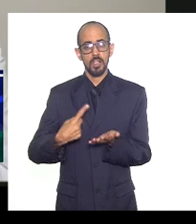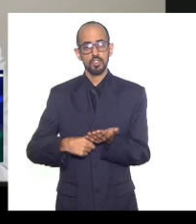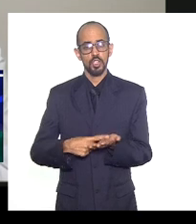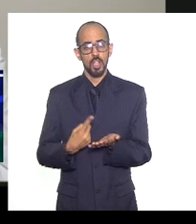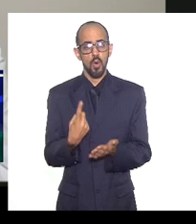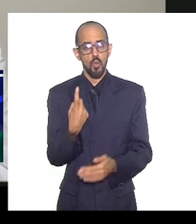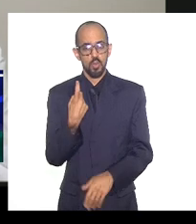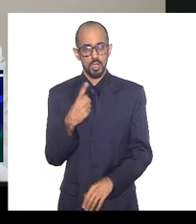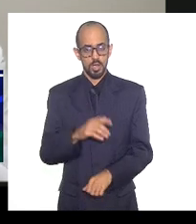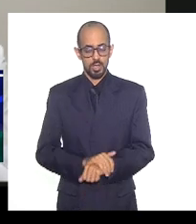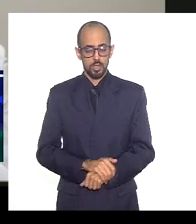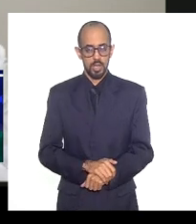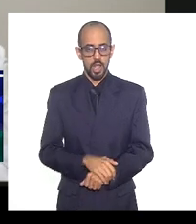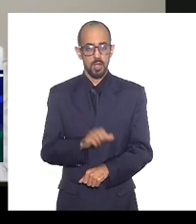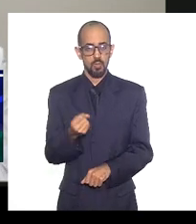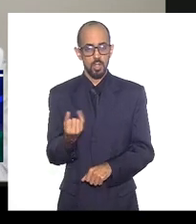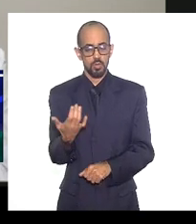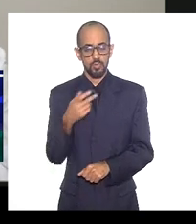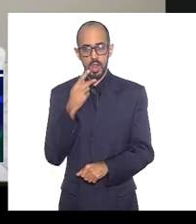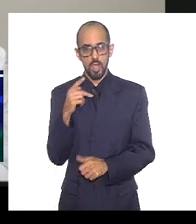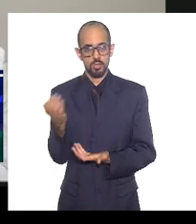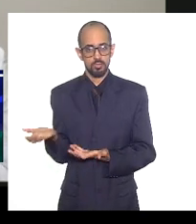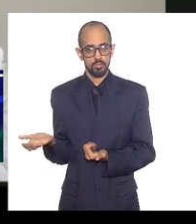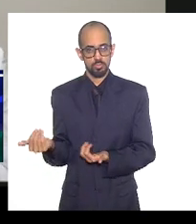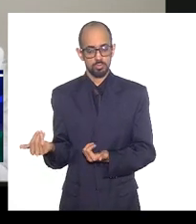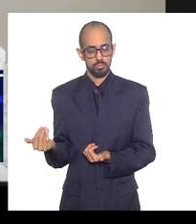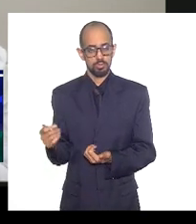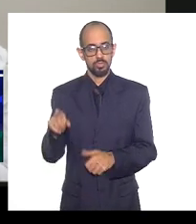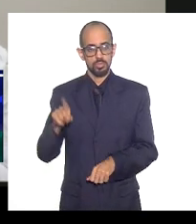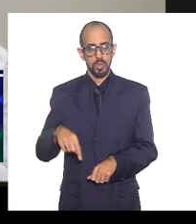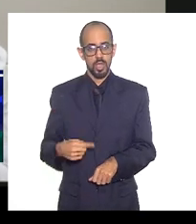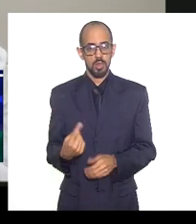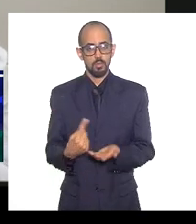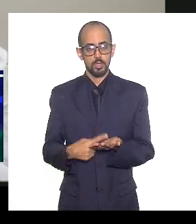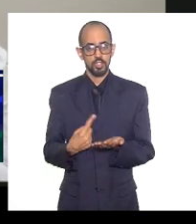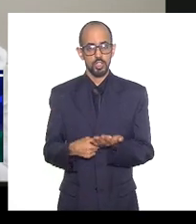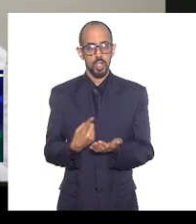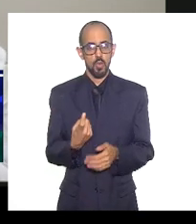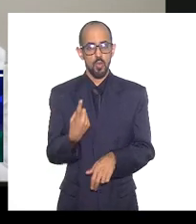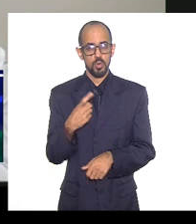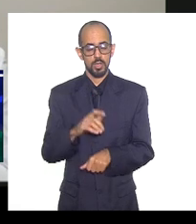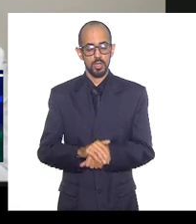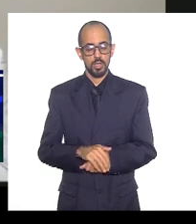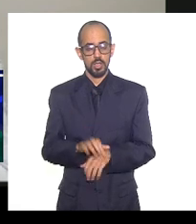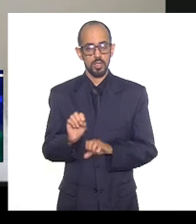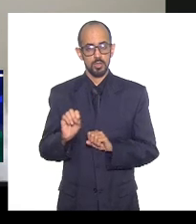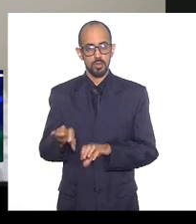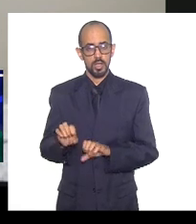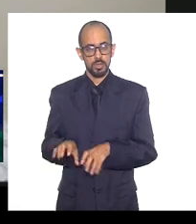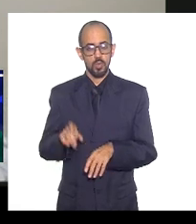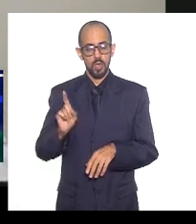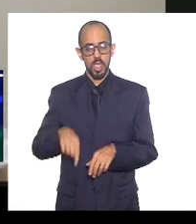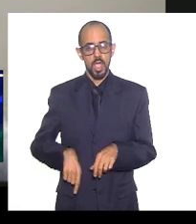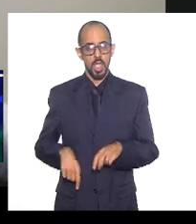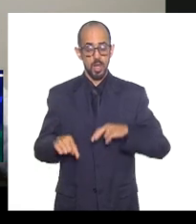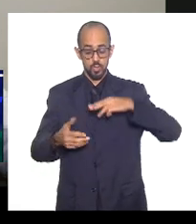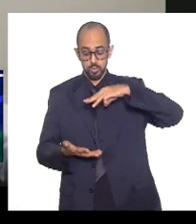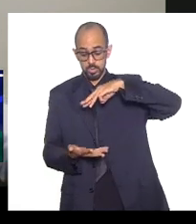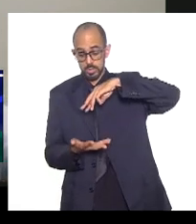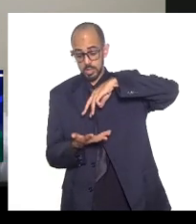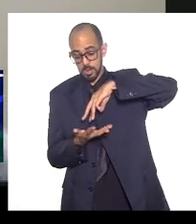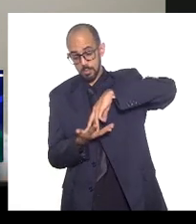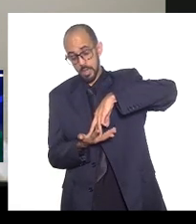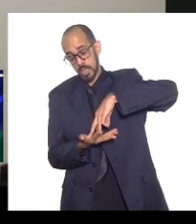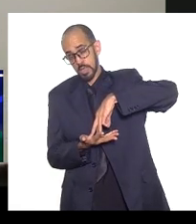fala de juventude, tem a ver, na minha concepção, é uma agenda única. A educação é o tripé, é um dos tripés.